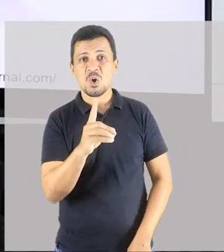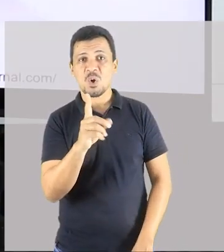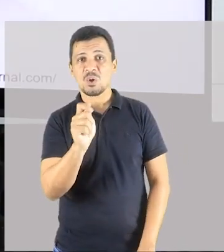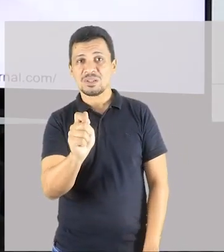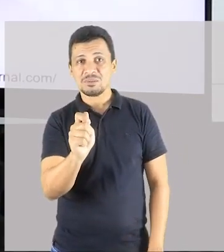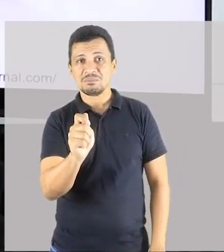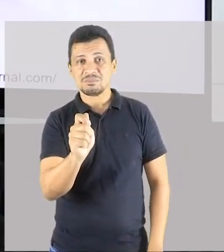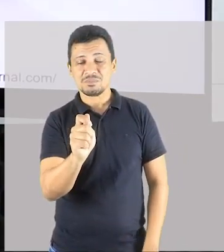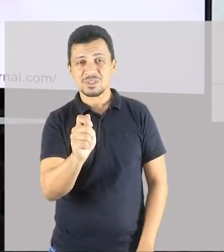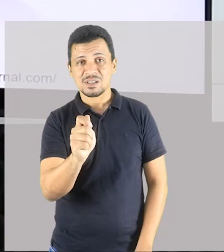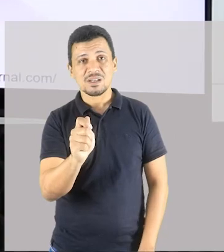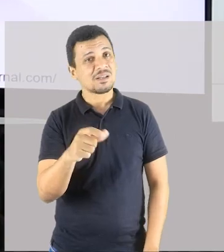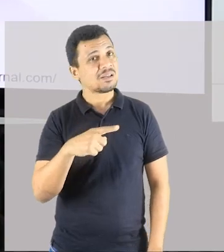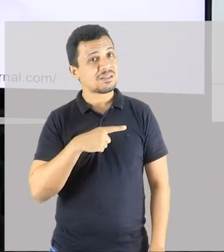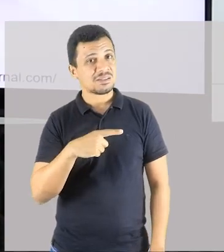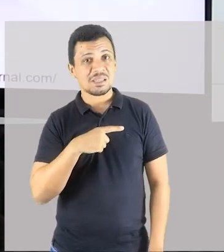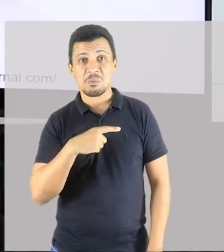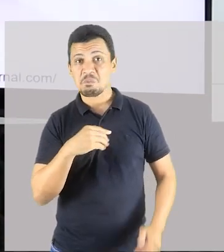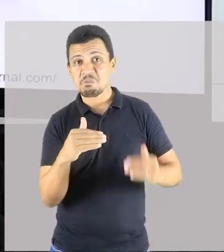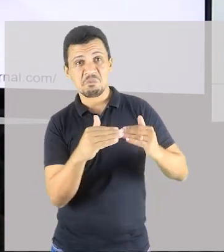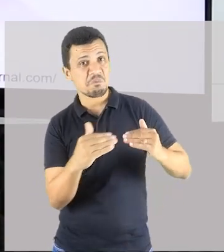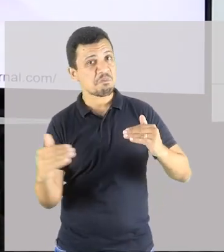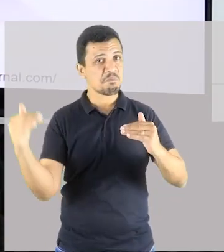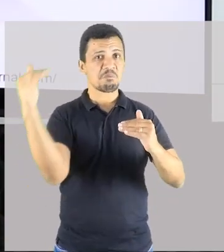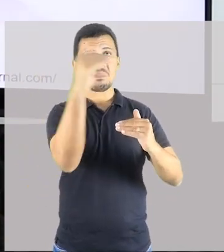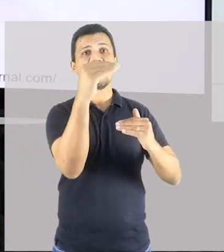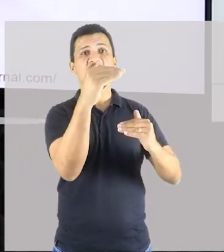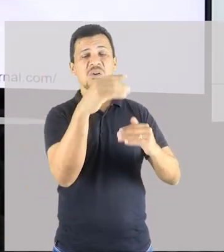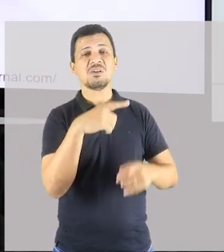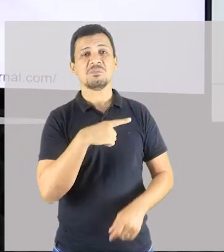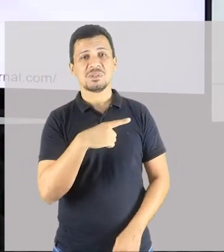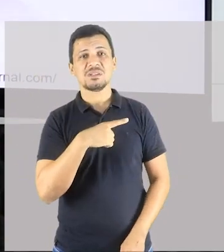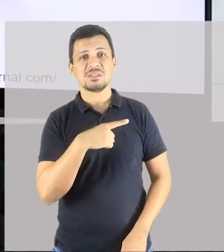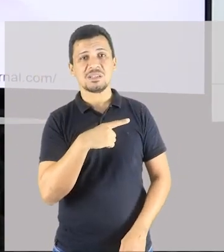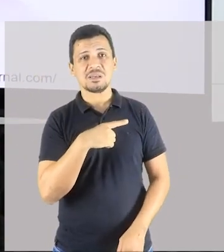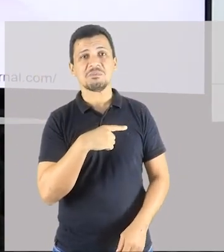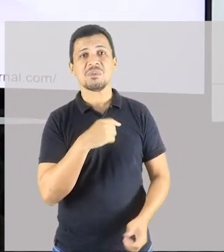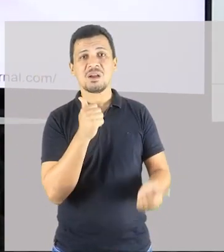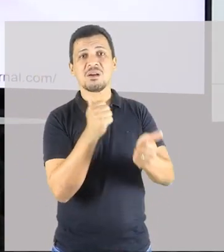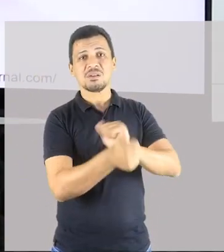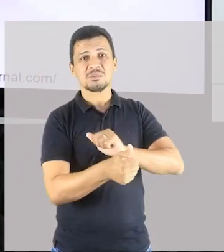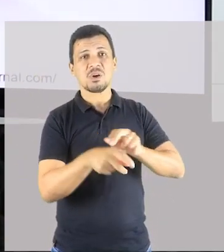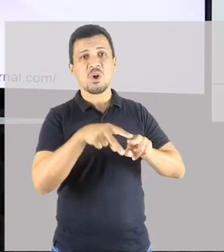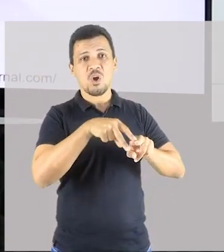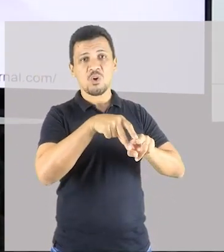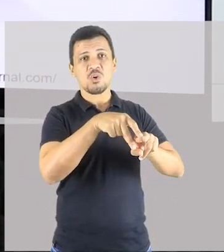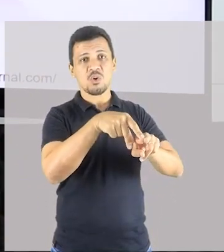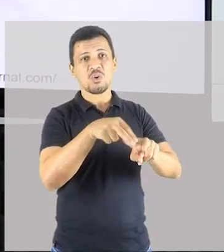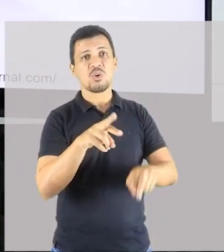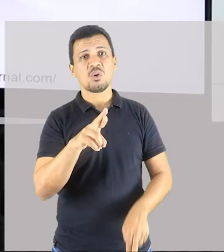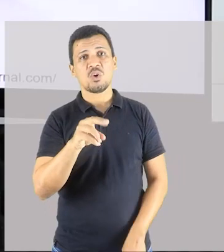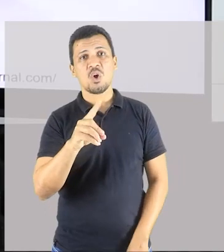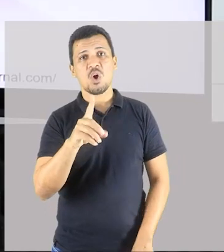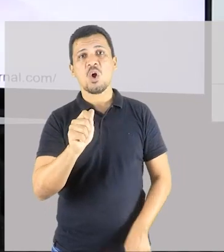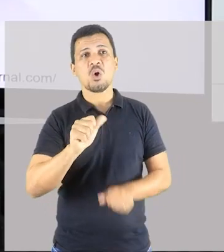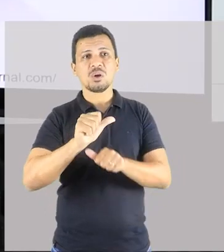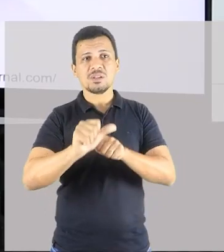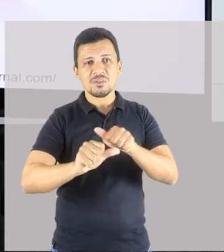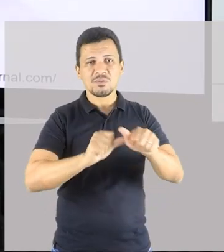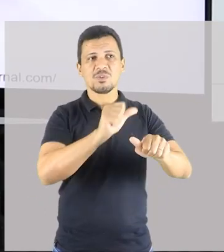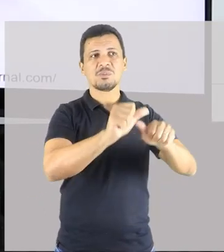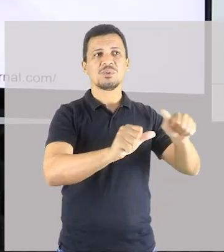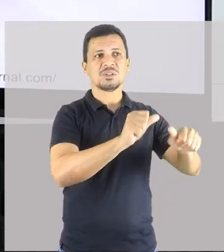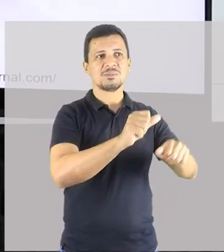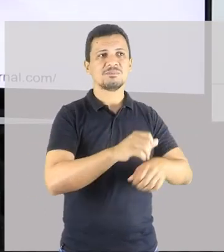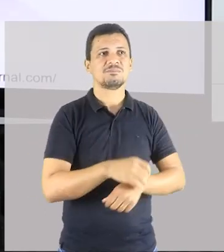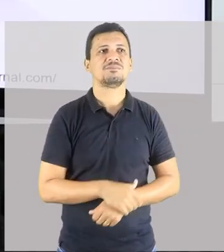sido o maior o maior desenvolvimento para a modalidade foi a modificação